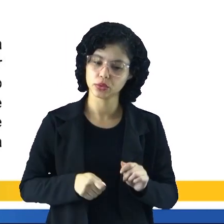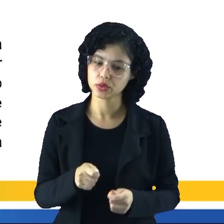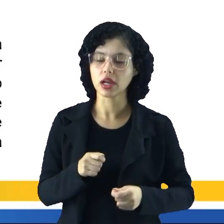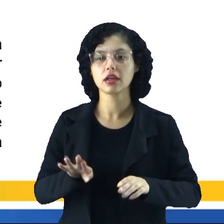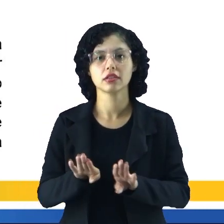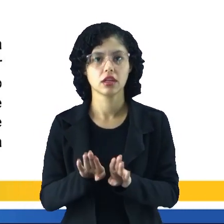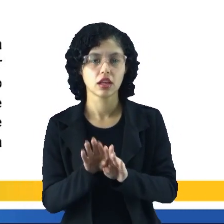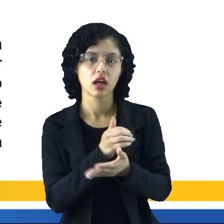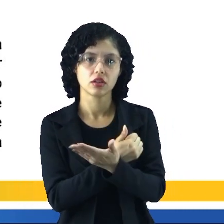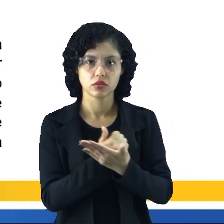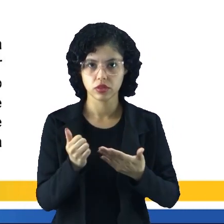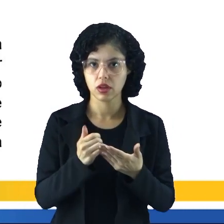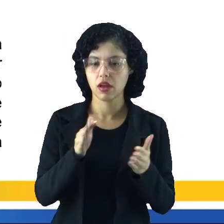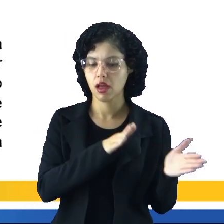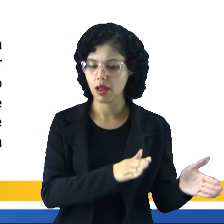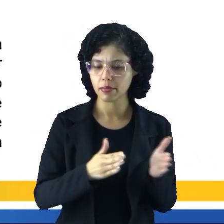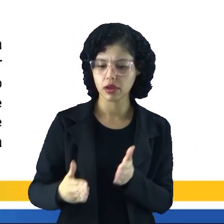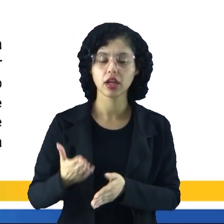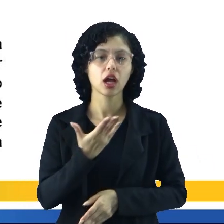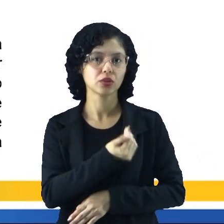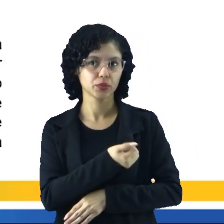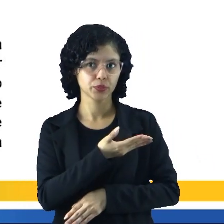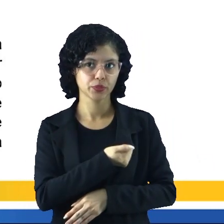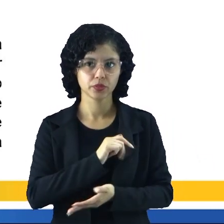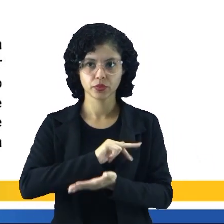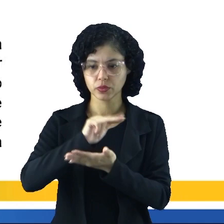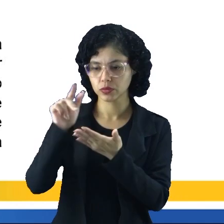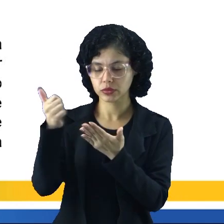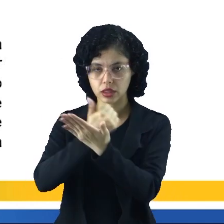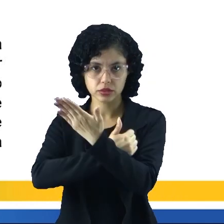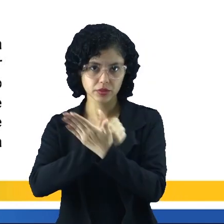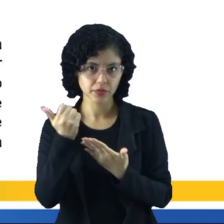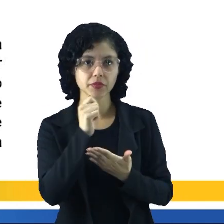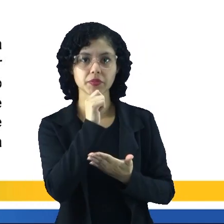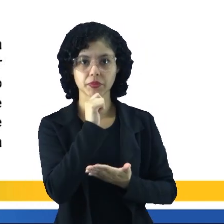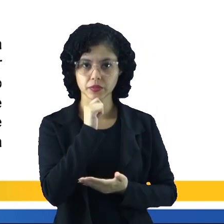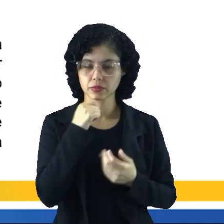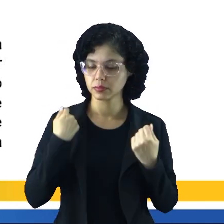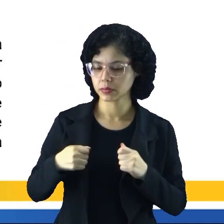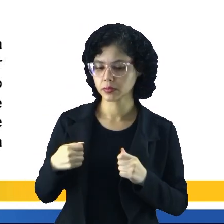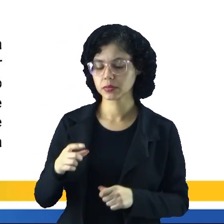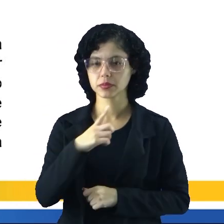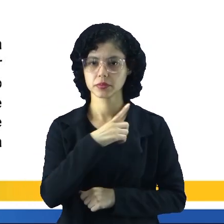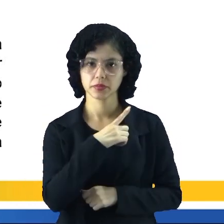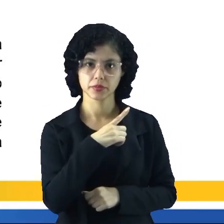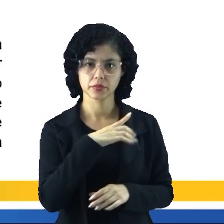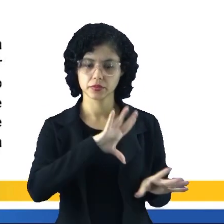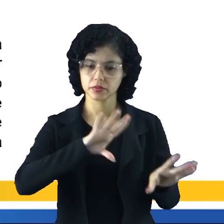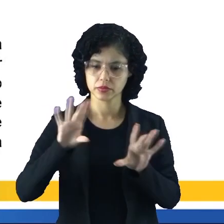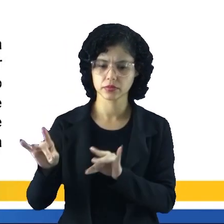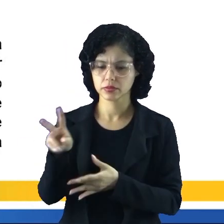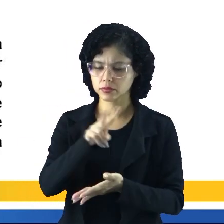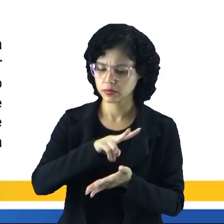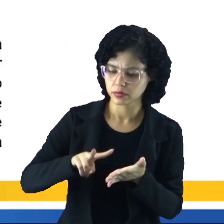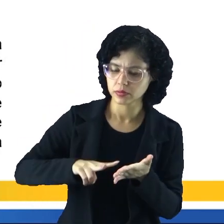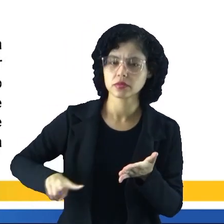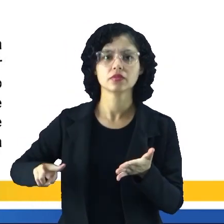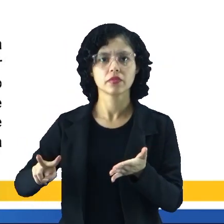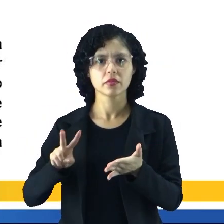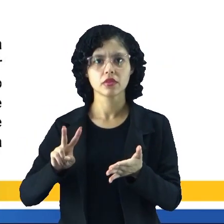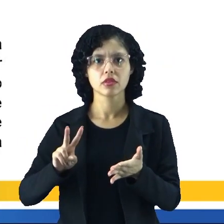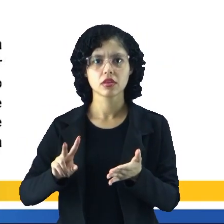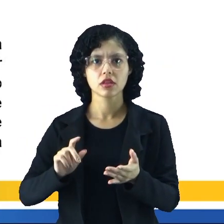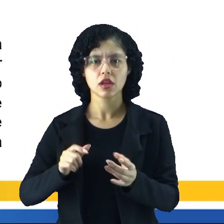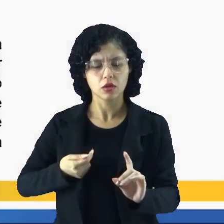de atuação a partir da enumeração de ações que devem ser tomadas que leva o leitor o que a ser